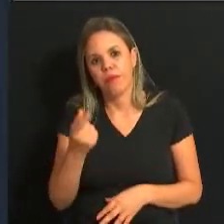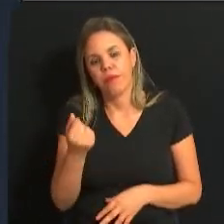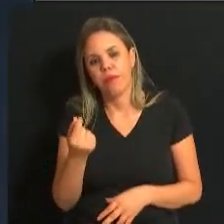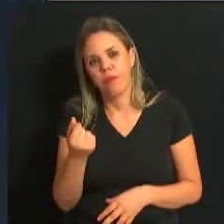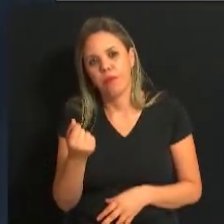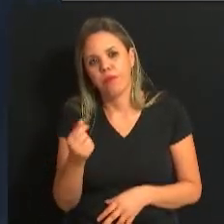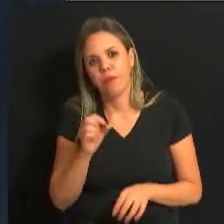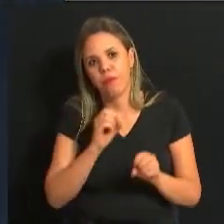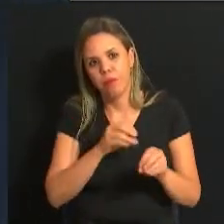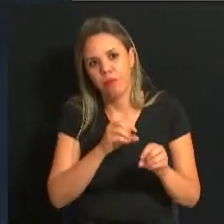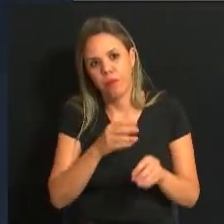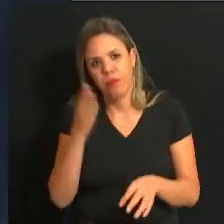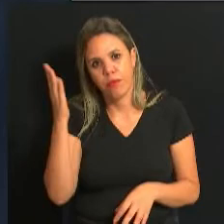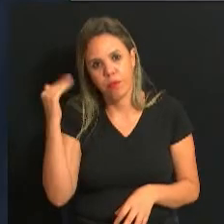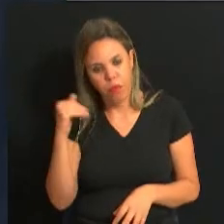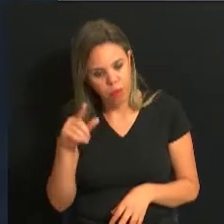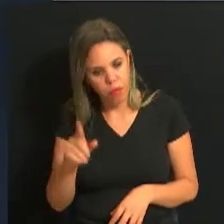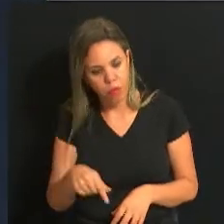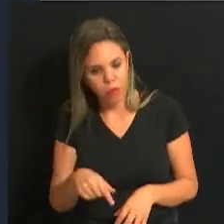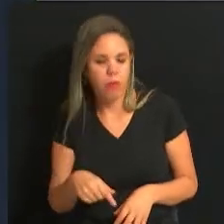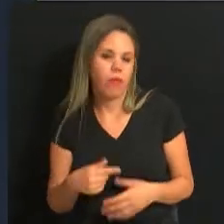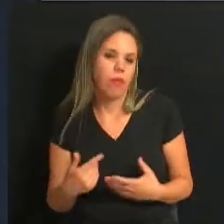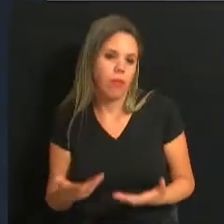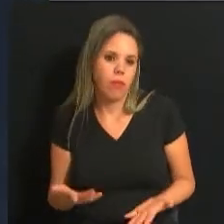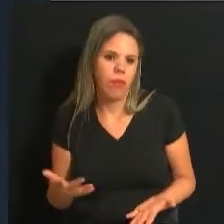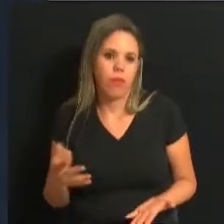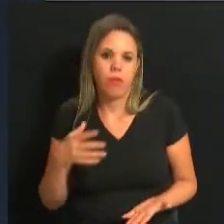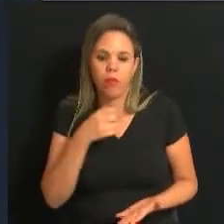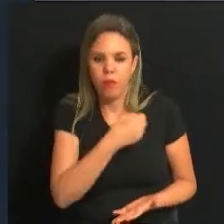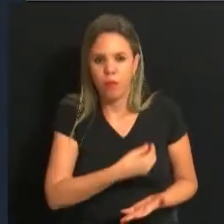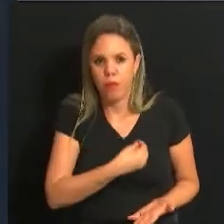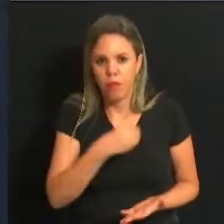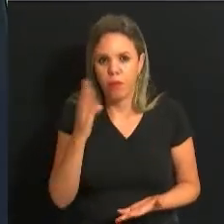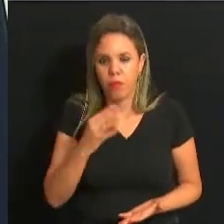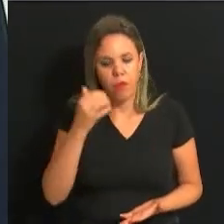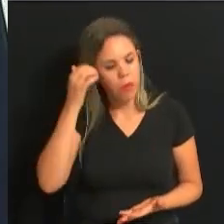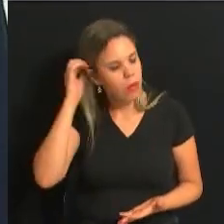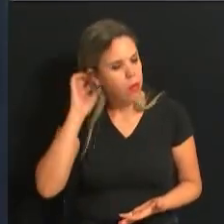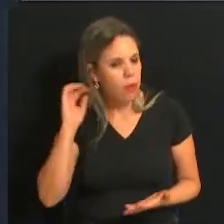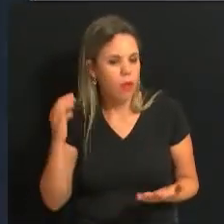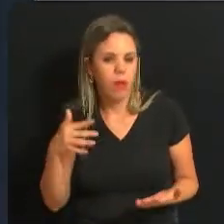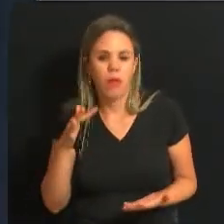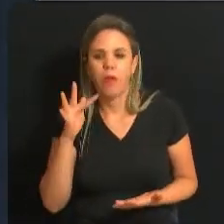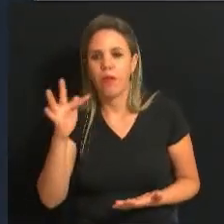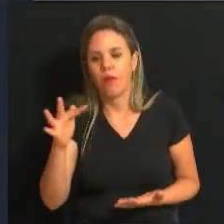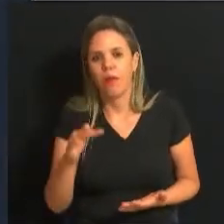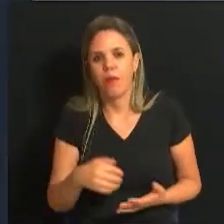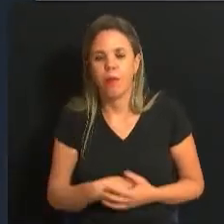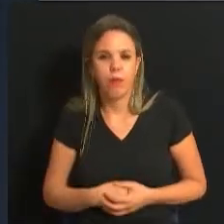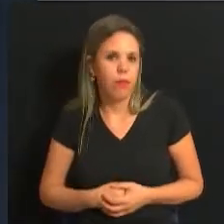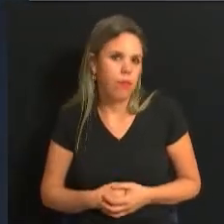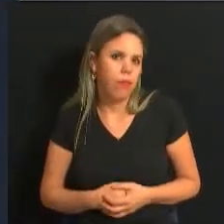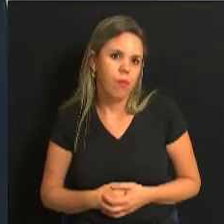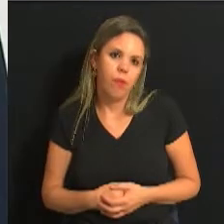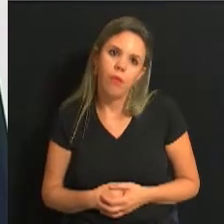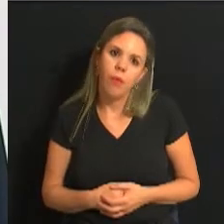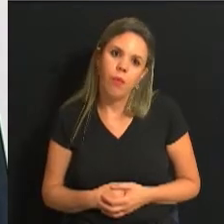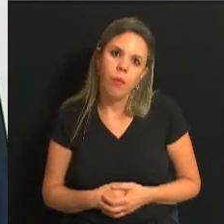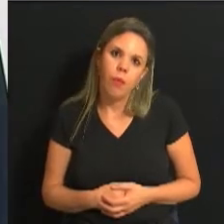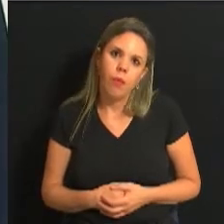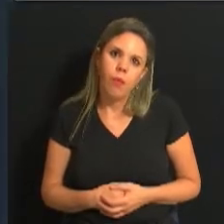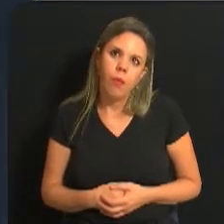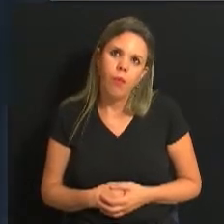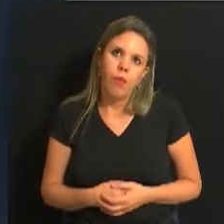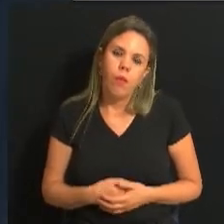educação. A gente sabe que a educação é a salvação do Brasil e é o futuro das nossas crianças e é o futuro da